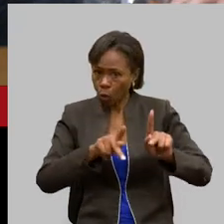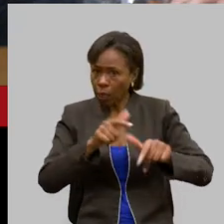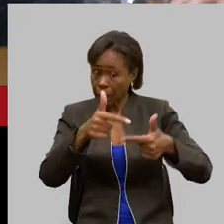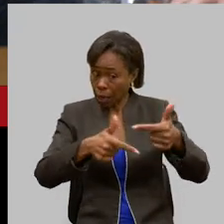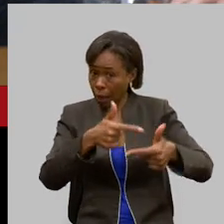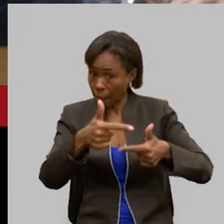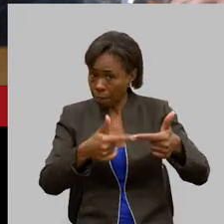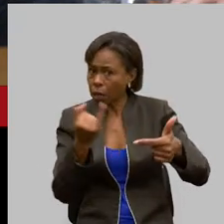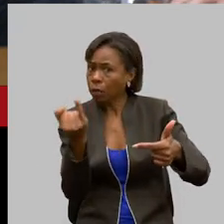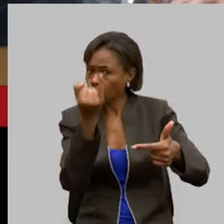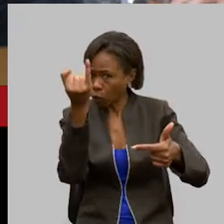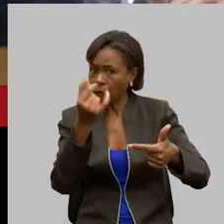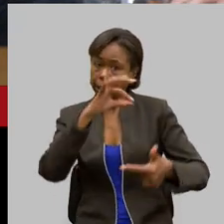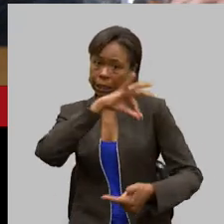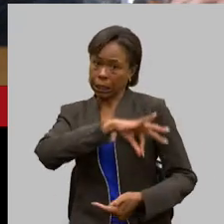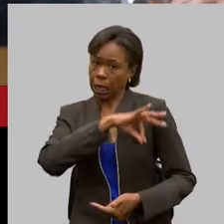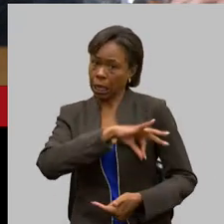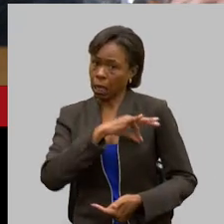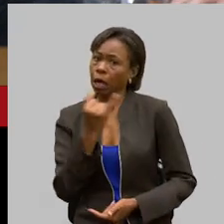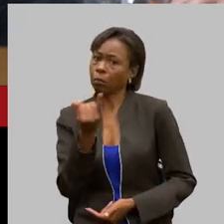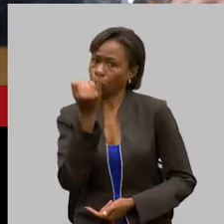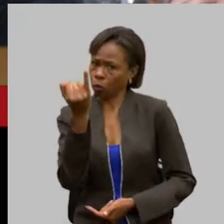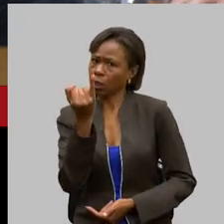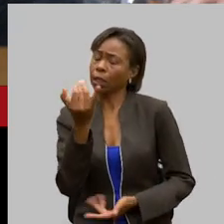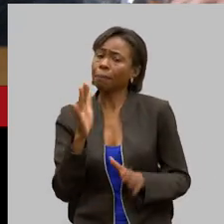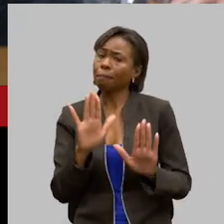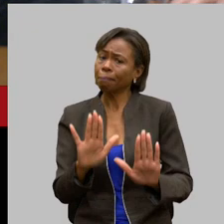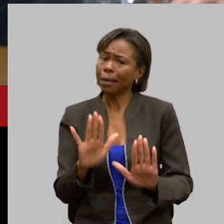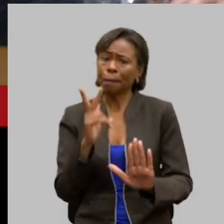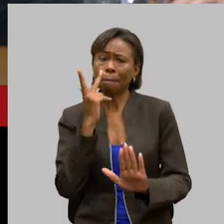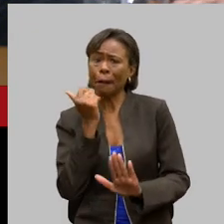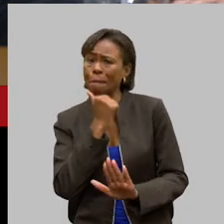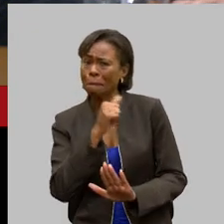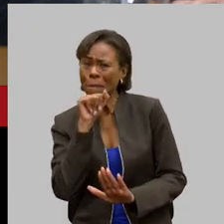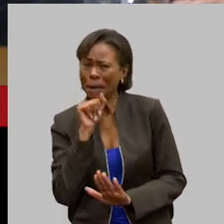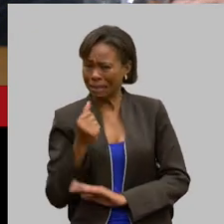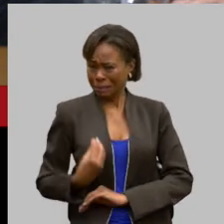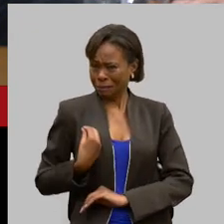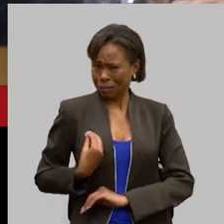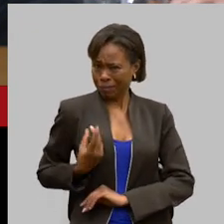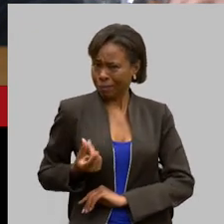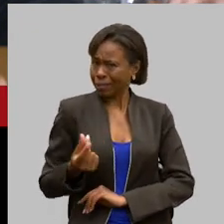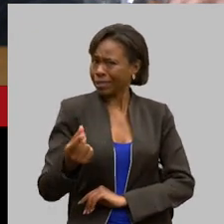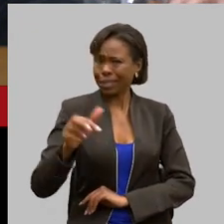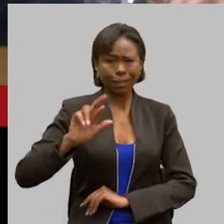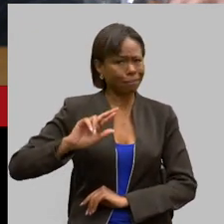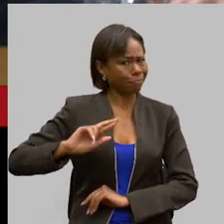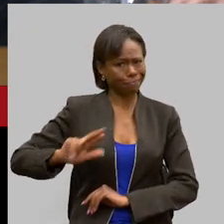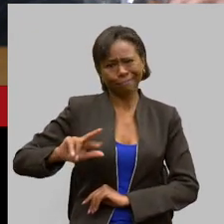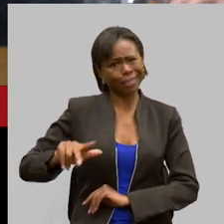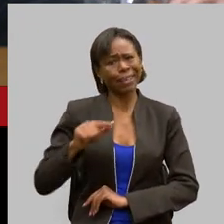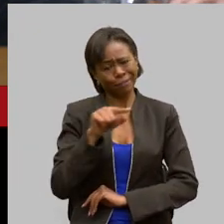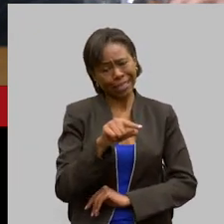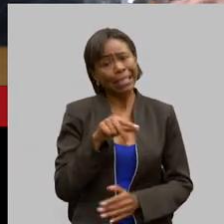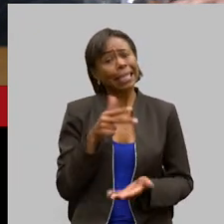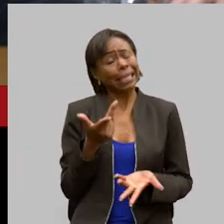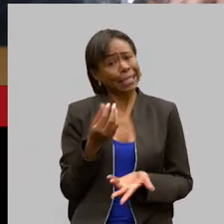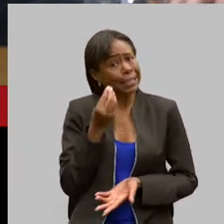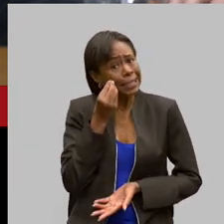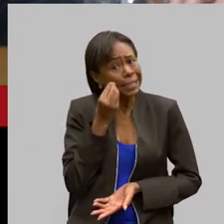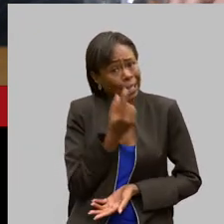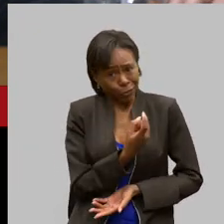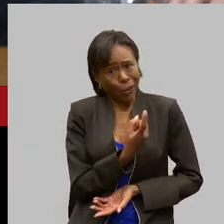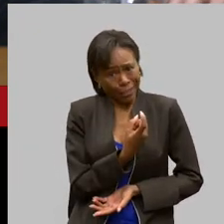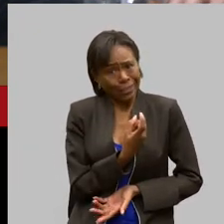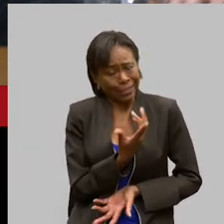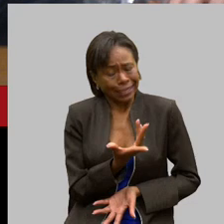salário fundamental porque você não vai ter o pai e a mãe o resto da vida você tem que tentar sobreviver sozinho mas não é só o